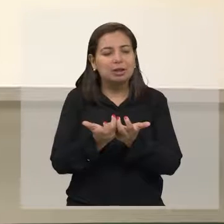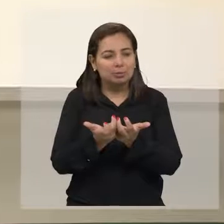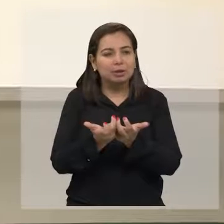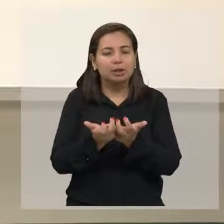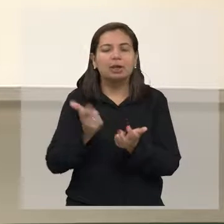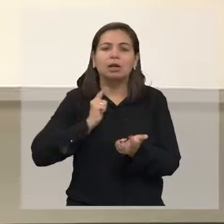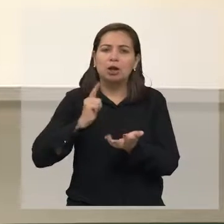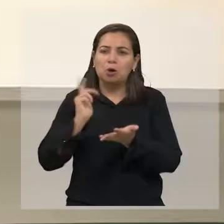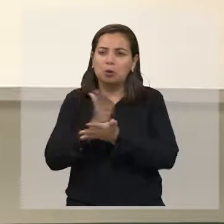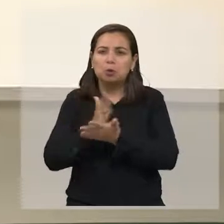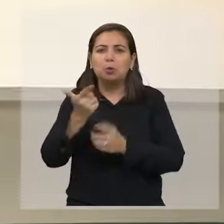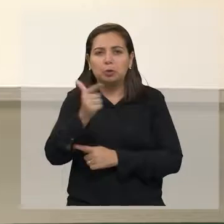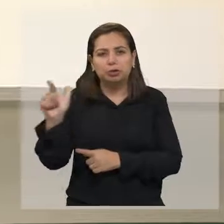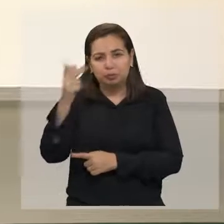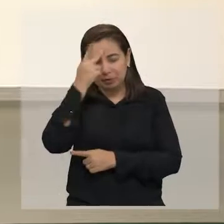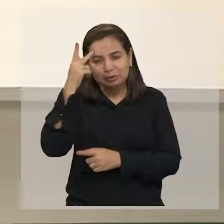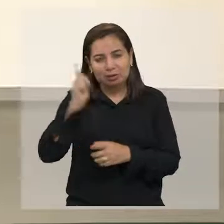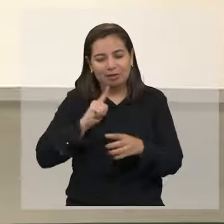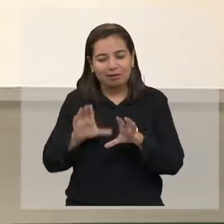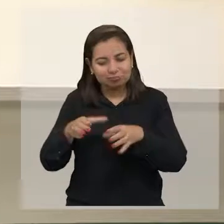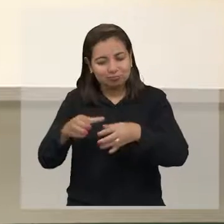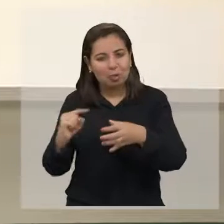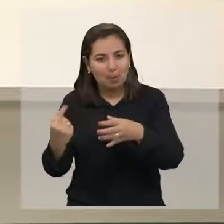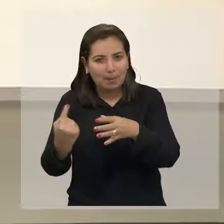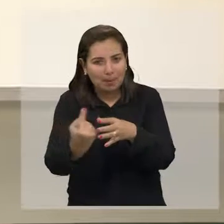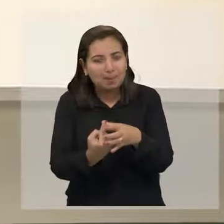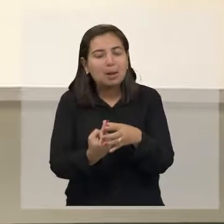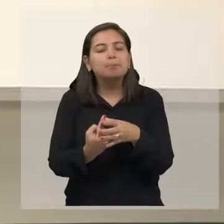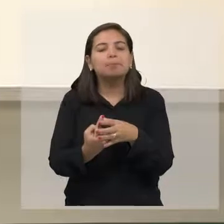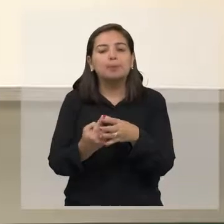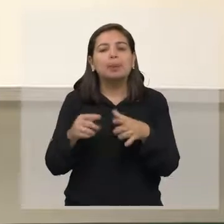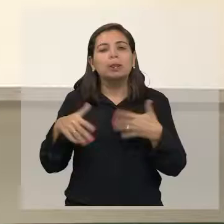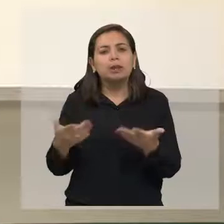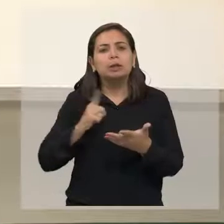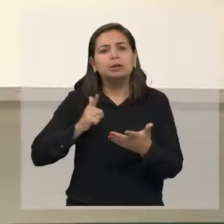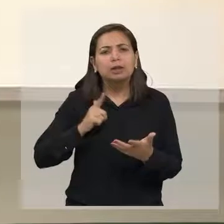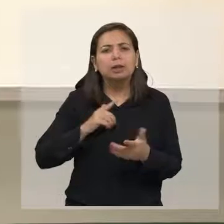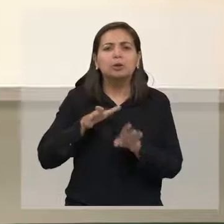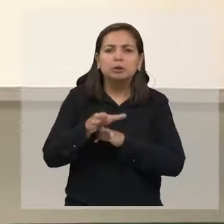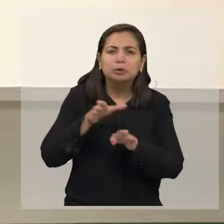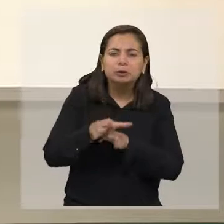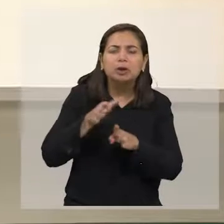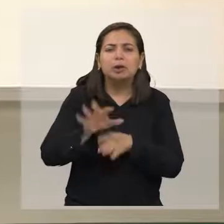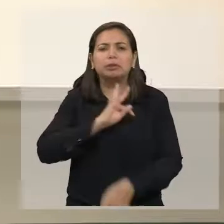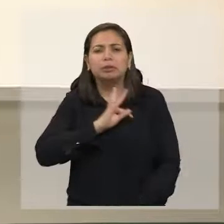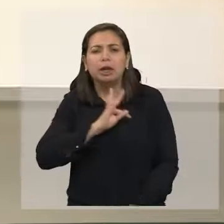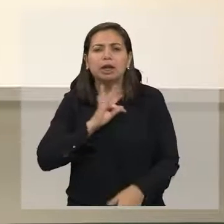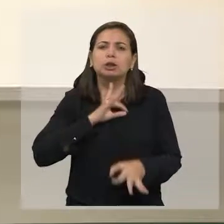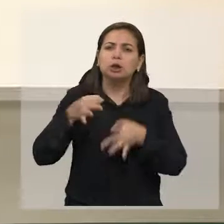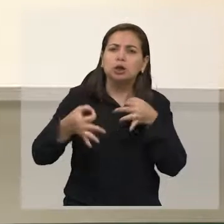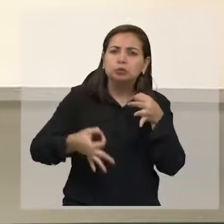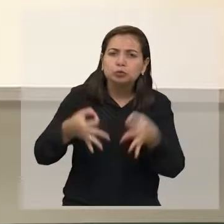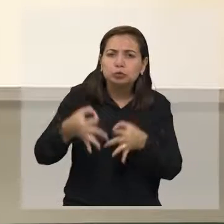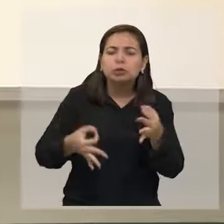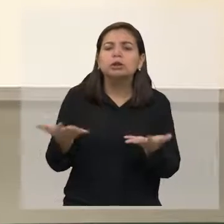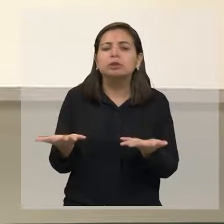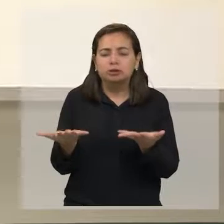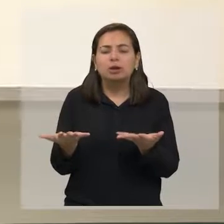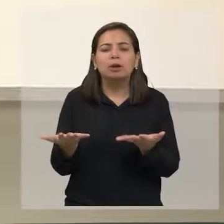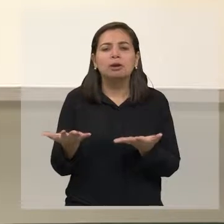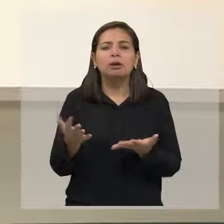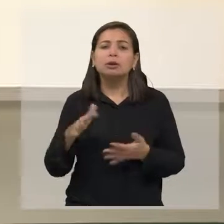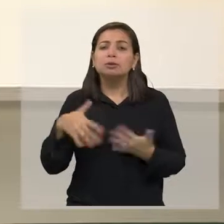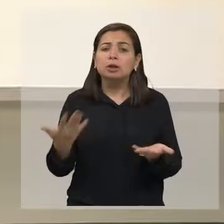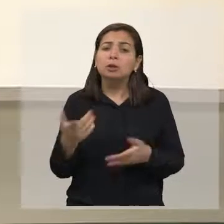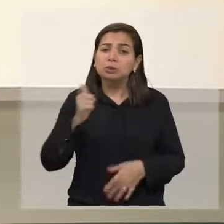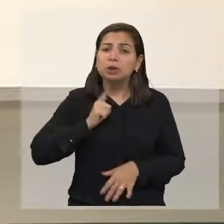demais membros da comissão, com o apoiamento da assessoria técnica, jurídica e naturalmente, a